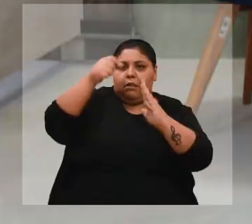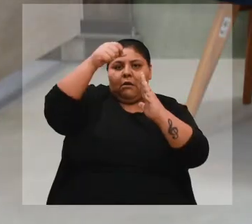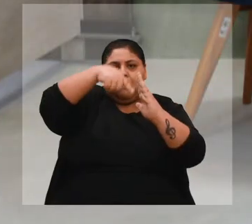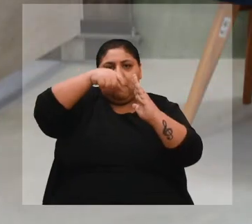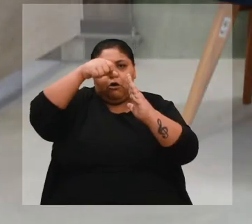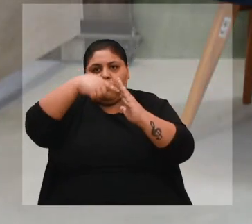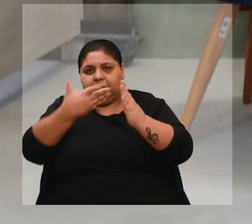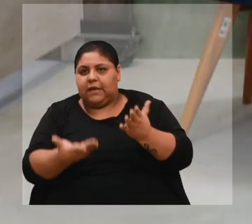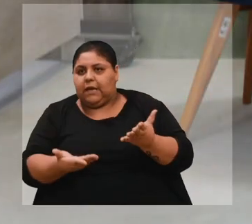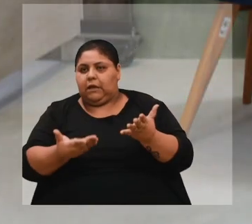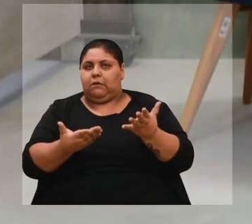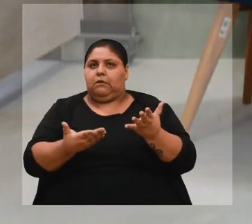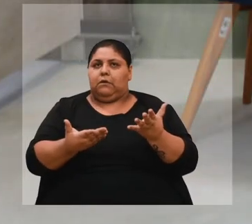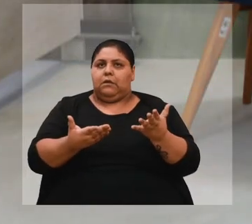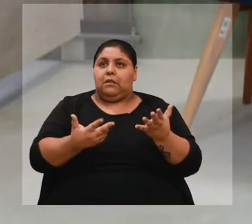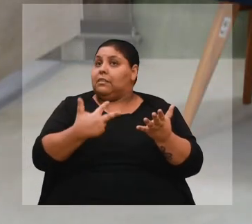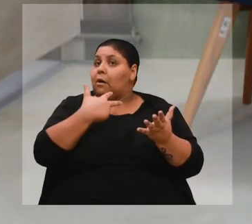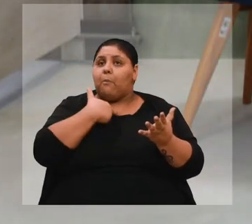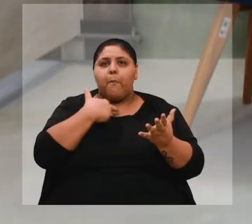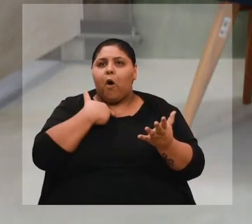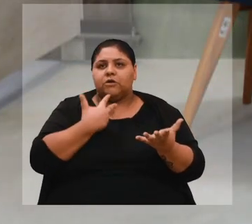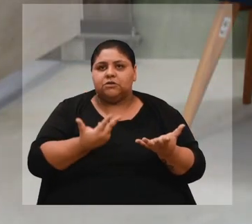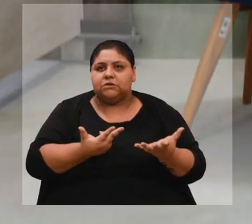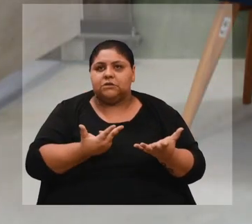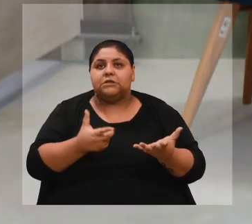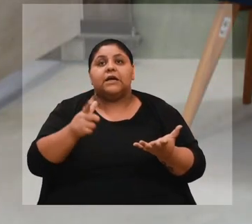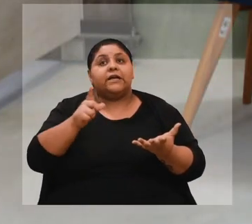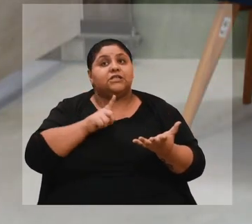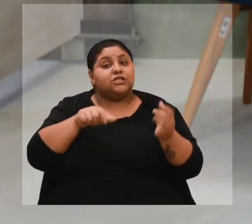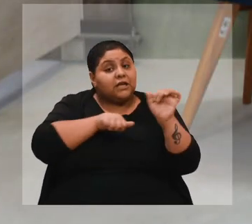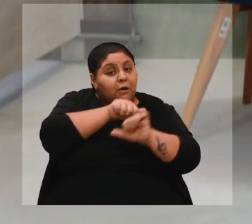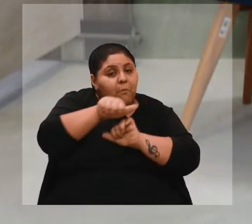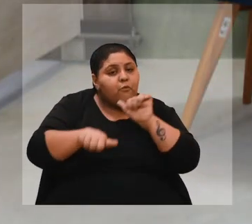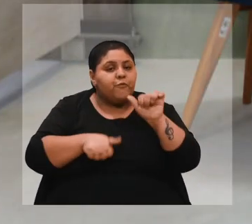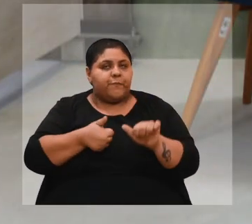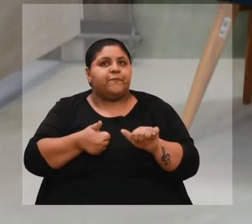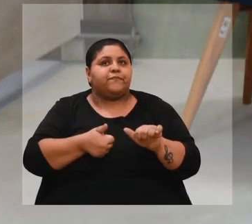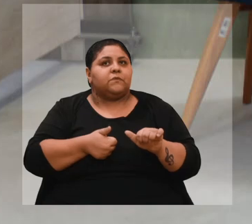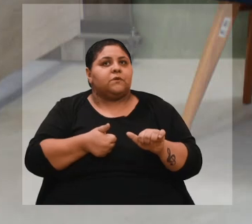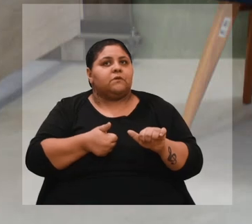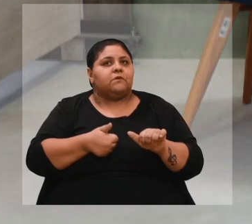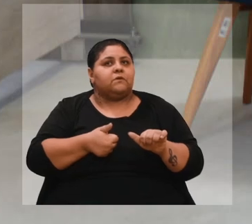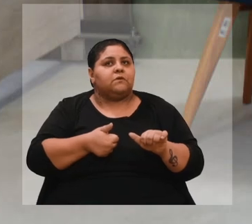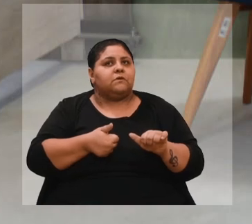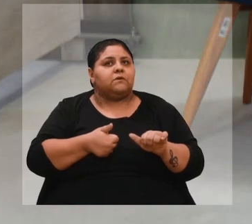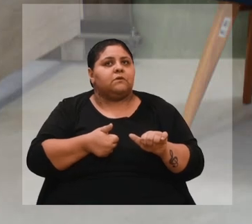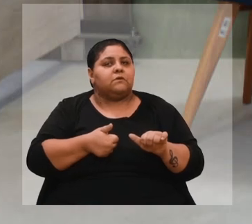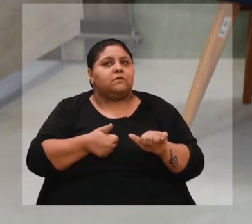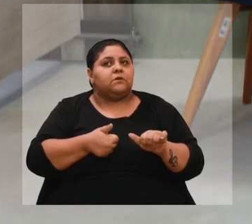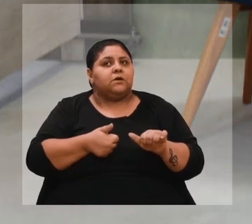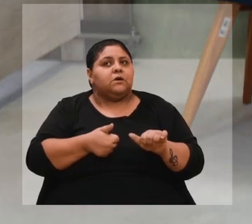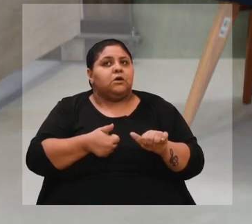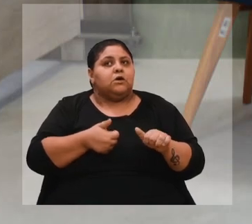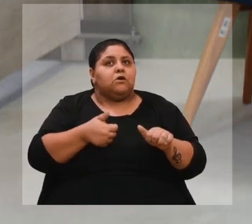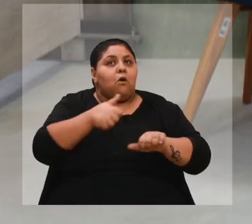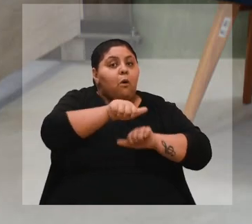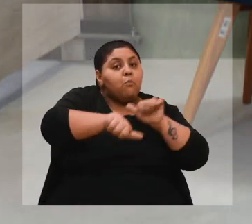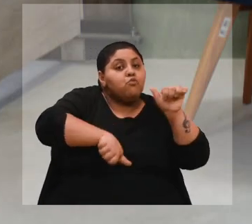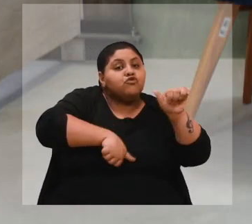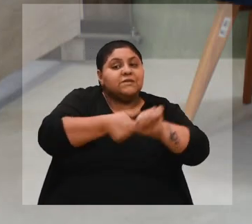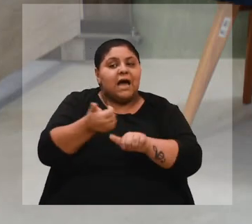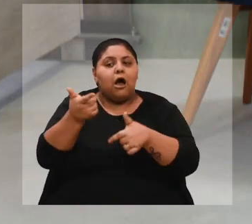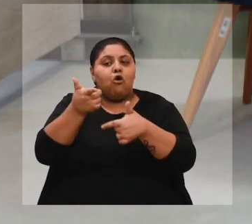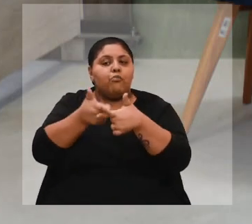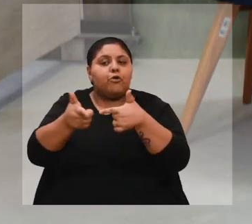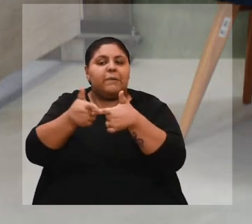telhado, aí tem a goteira, a quadra está estragada e não pode. É isso que a gente tem que reverter. A reversão de